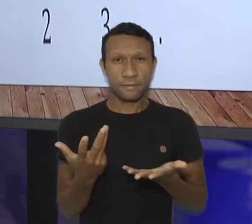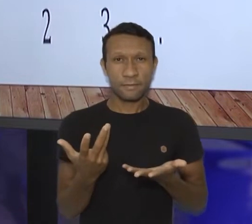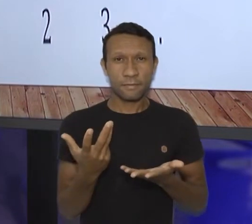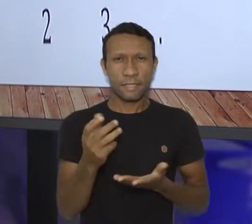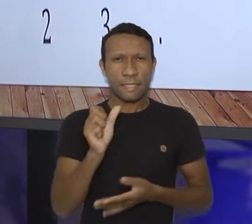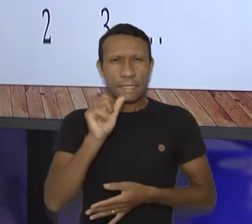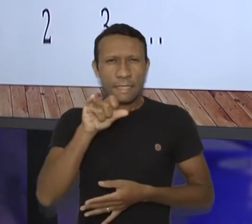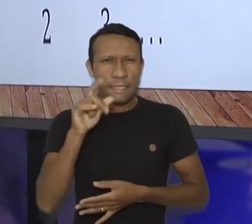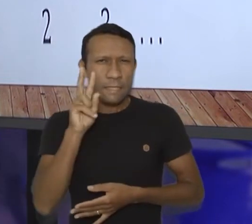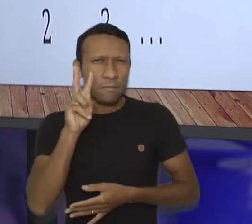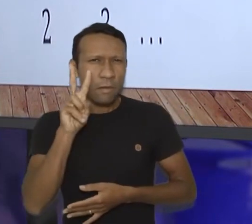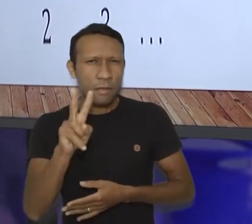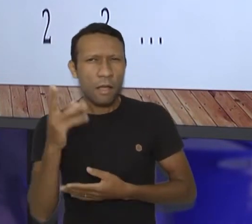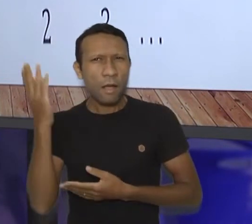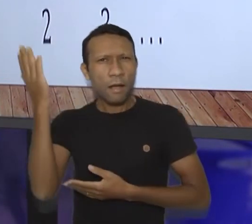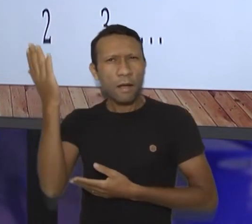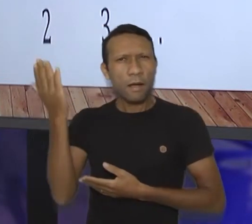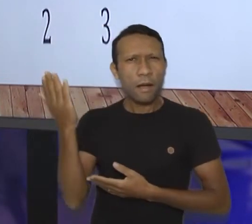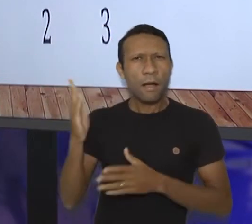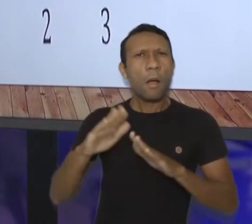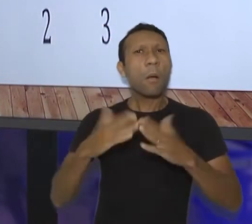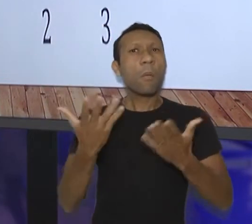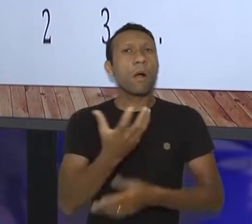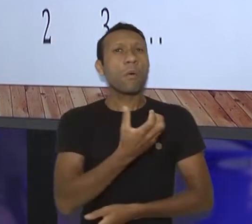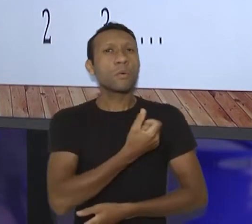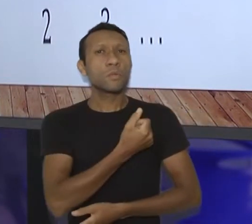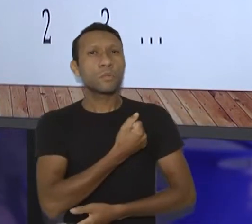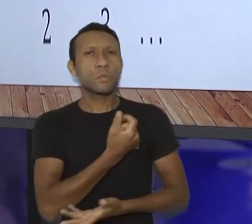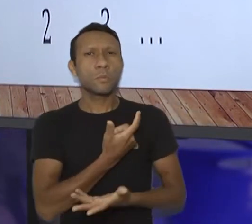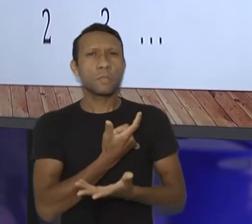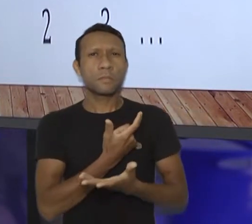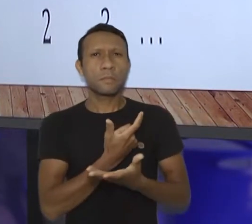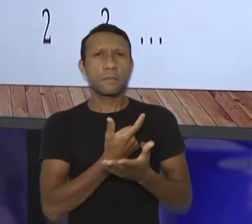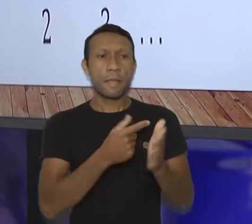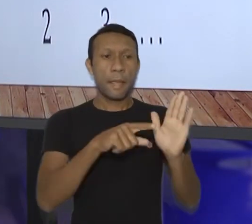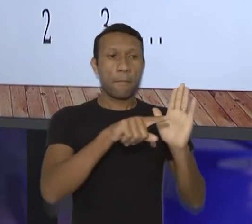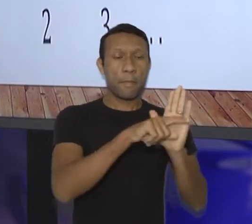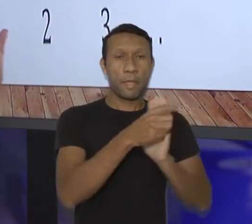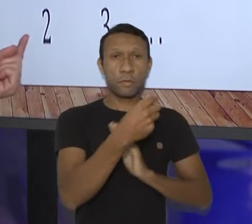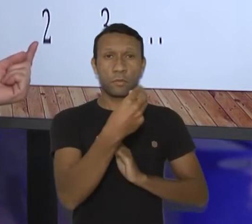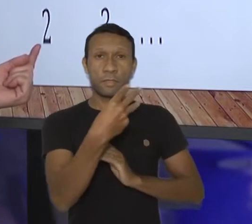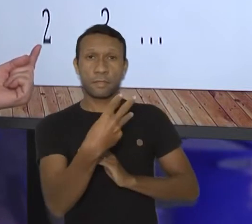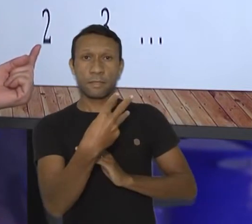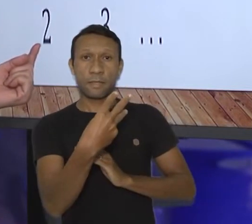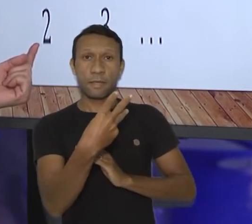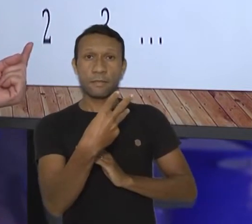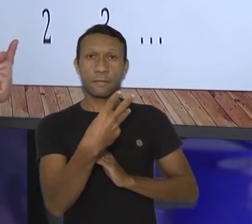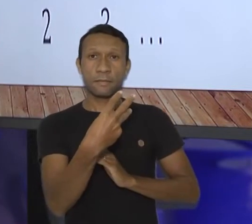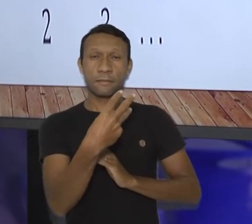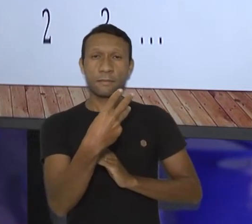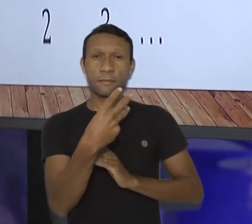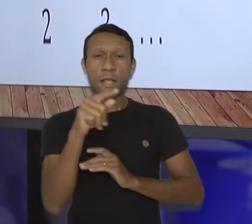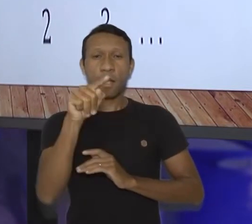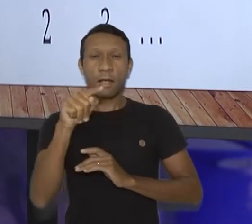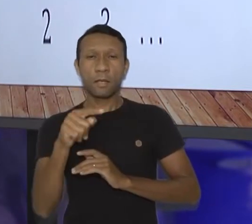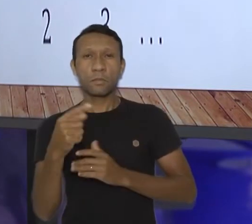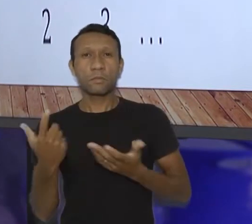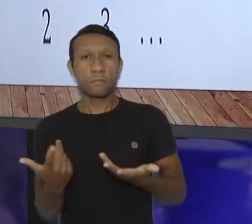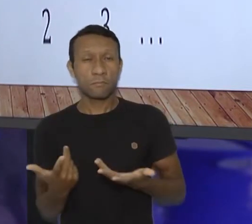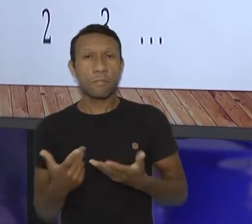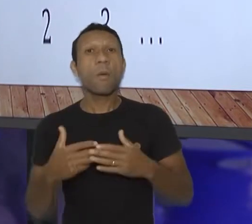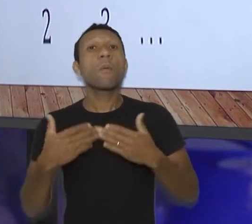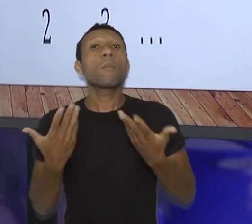reta numérica, quais são os números que estão entre menos 3 e 2 pontos. Então, nós